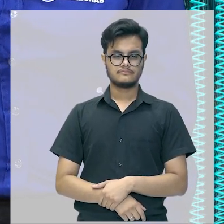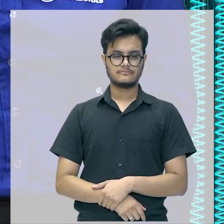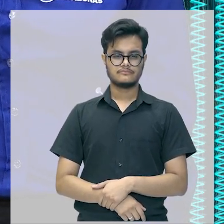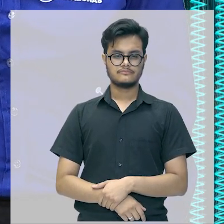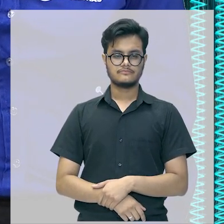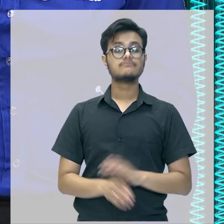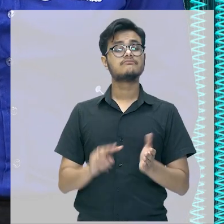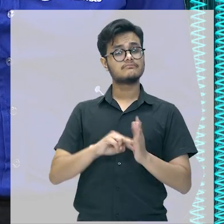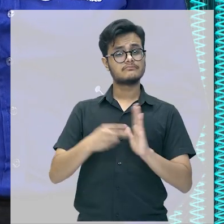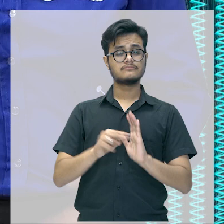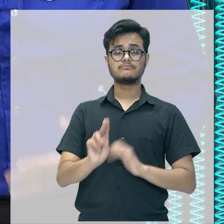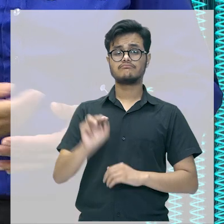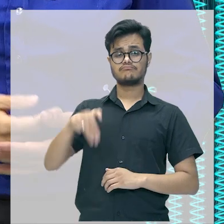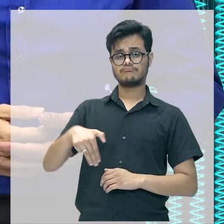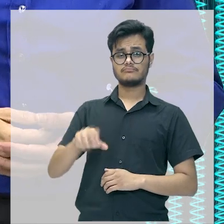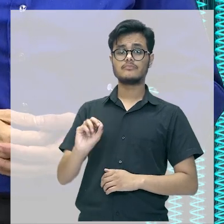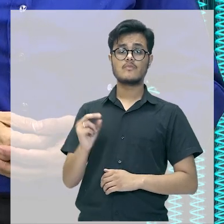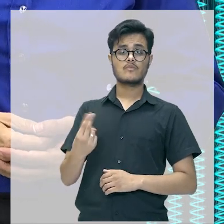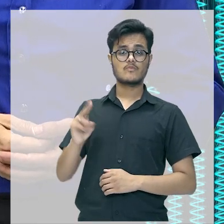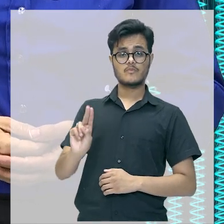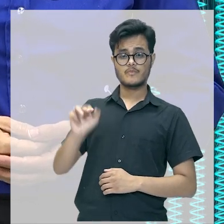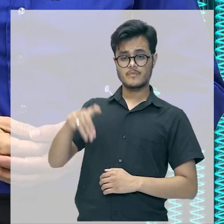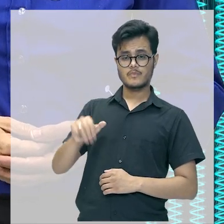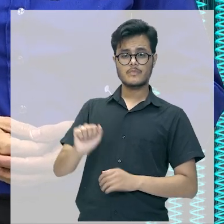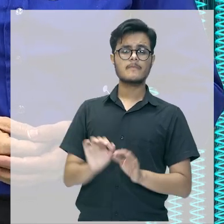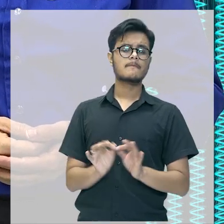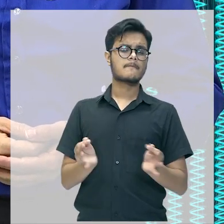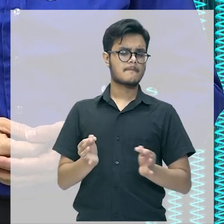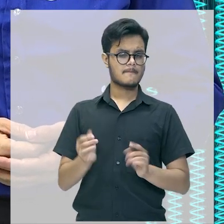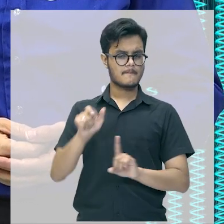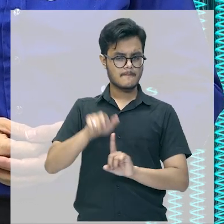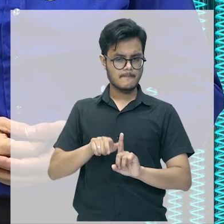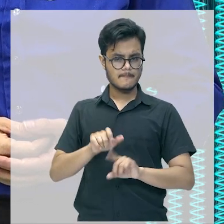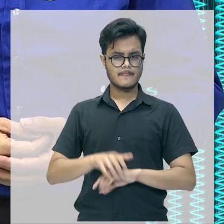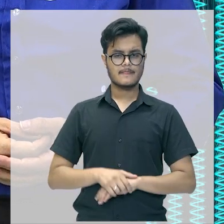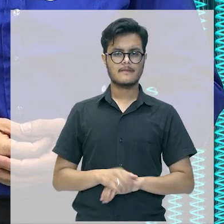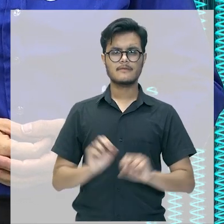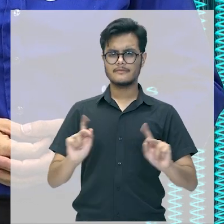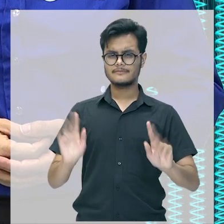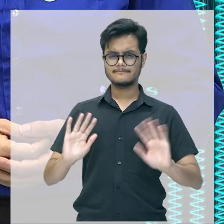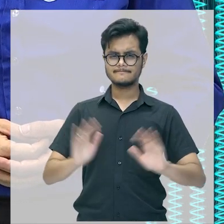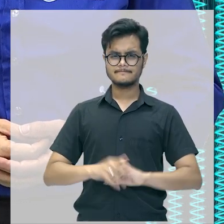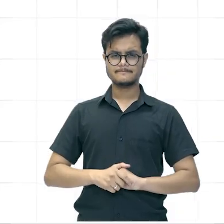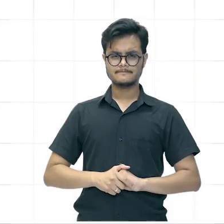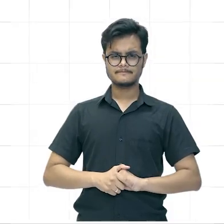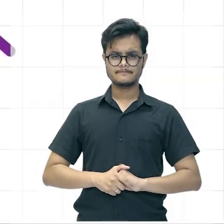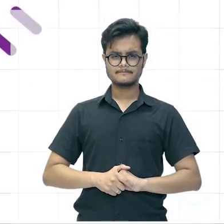ou uma e são usados somente no singular, ok? Thank you!